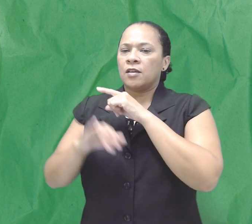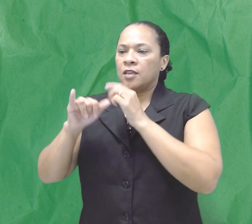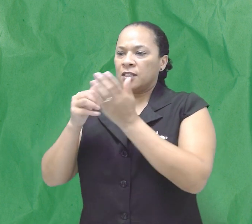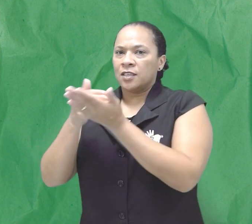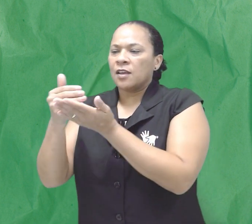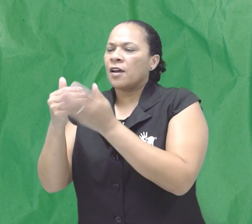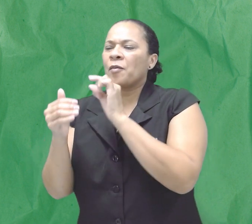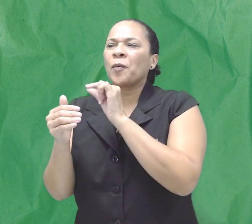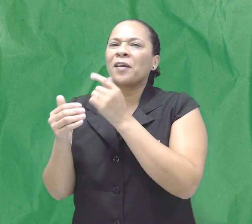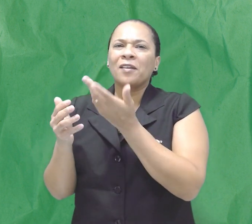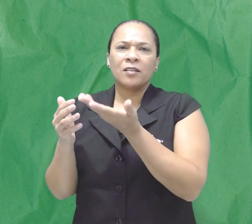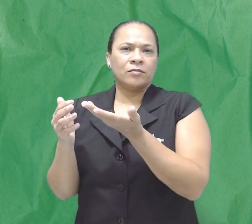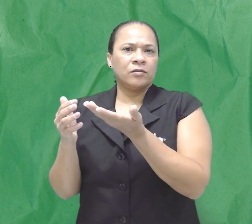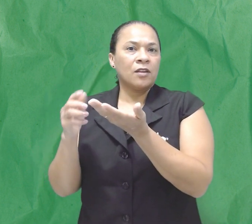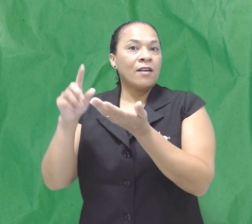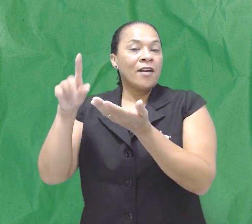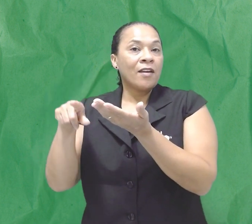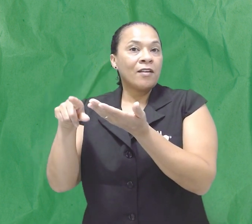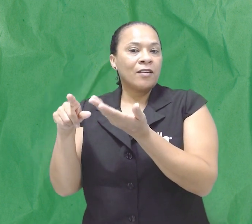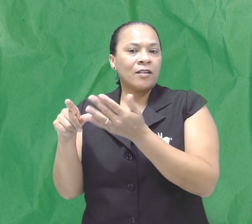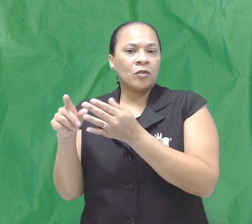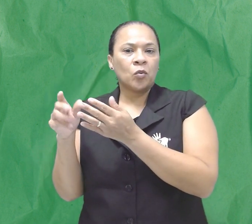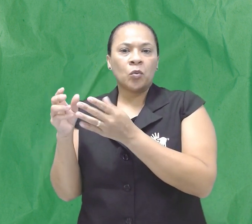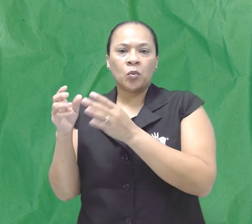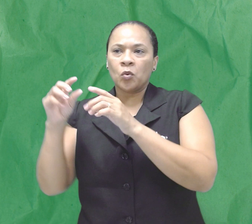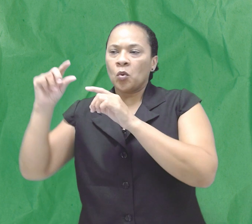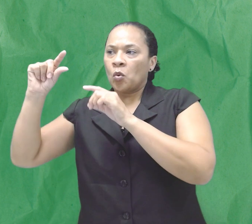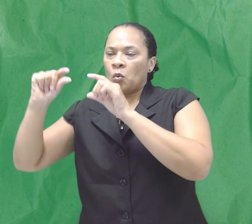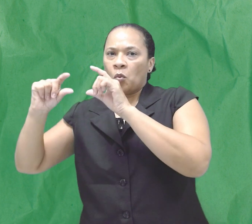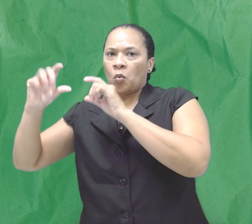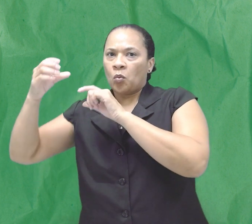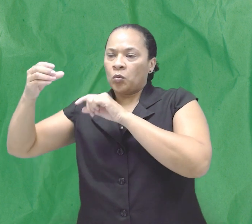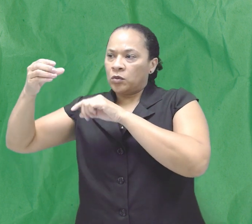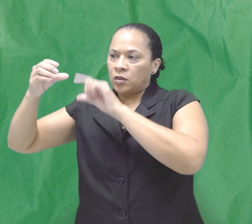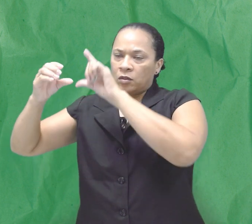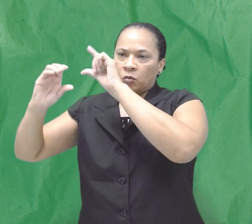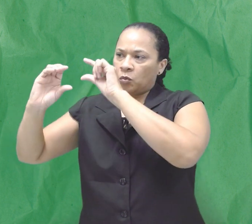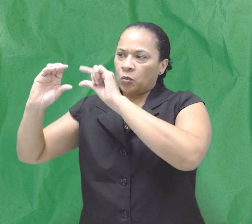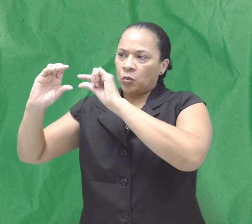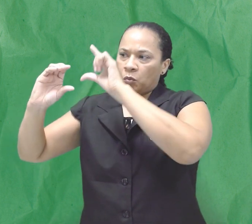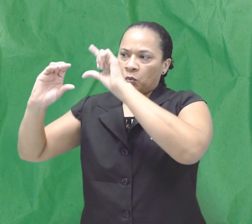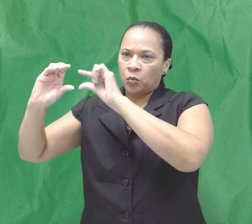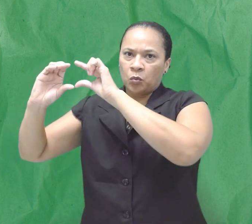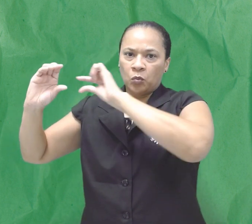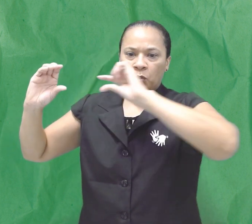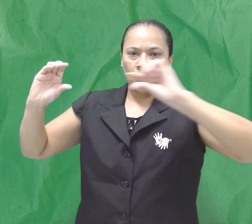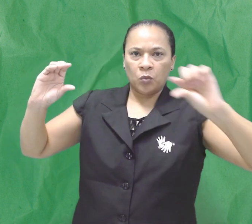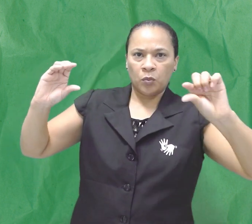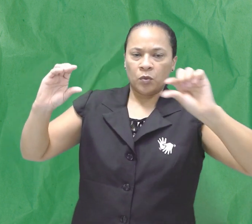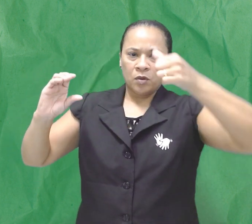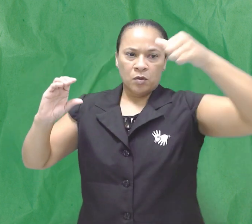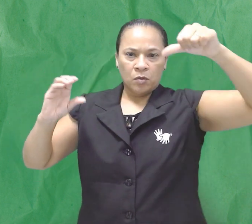volume inicial, ele se refere à alíquota que eu retirei dessa minha solução estoque. Tá? Então, por exemplo,